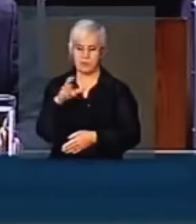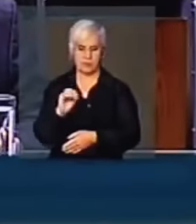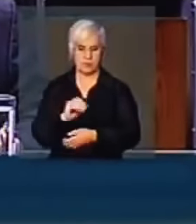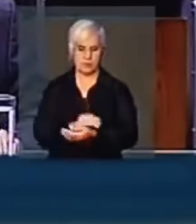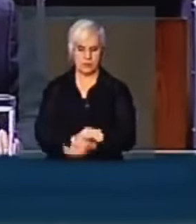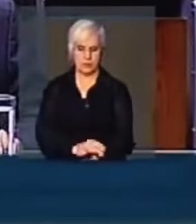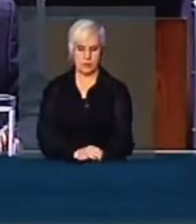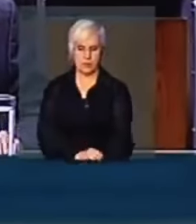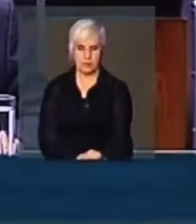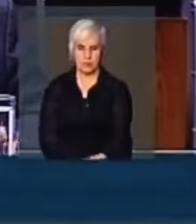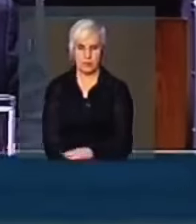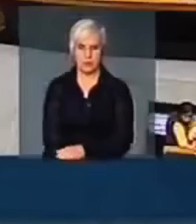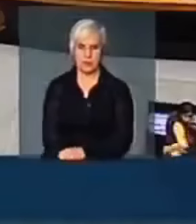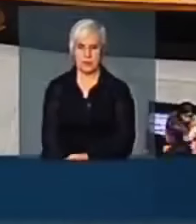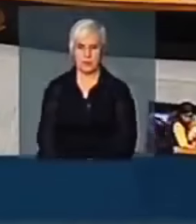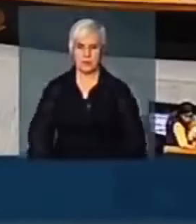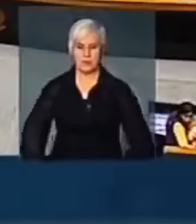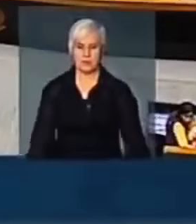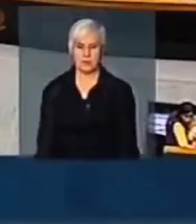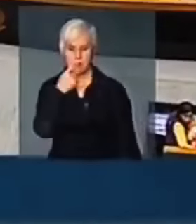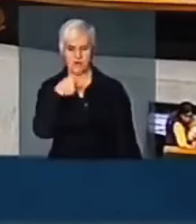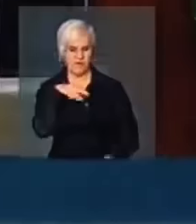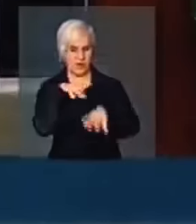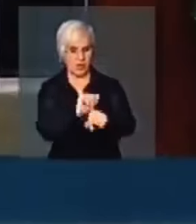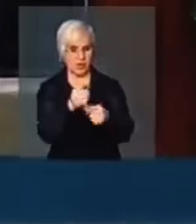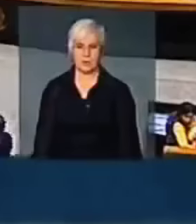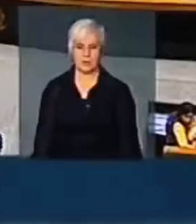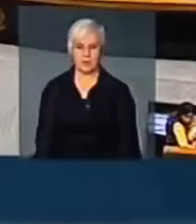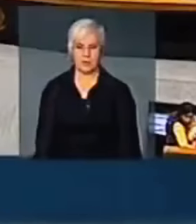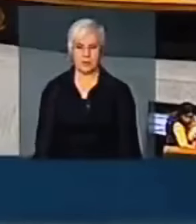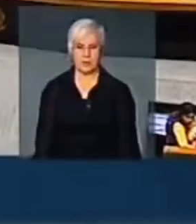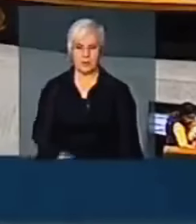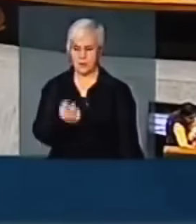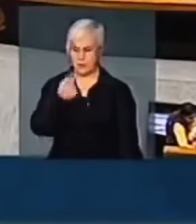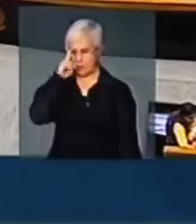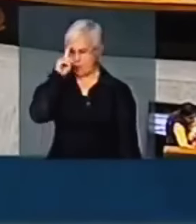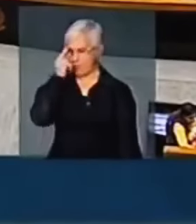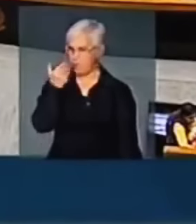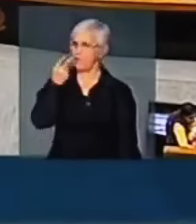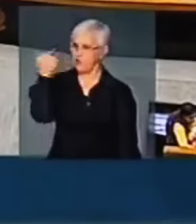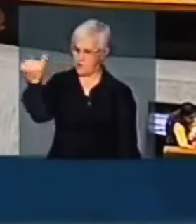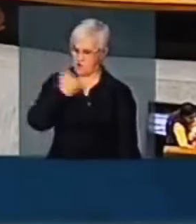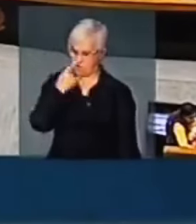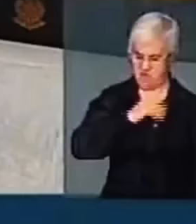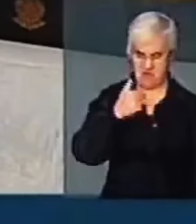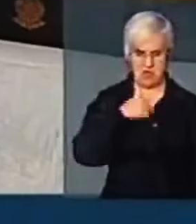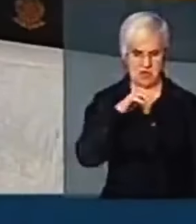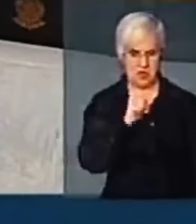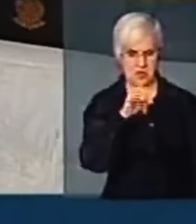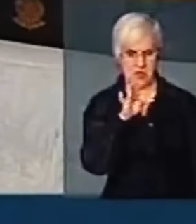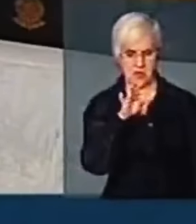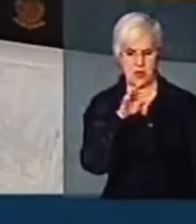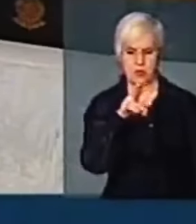Rosário, fica aí. Prorrogado. Fica aí, Maria do Rosário, fica. Fica aqui pra ouvir. Há poucos dias tu me chamou de estuprador no Salão Verde e